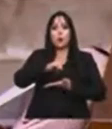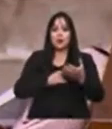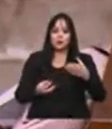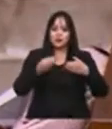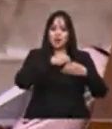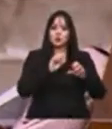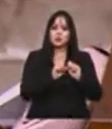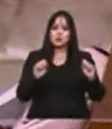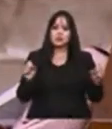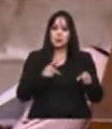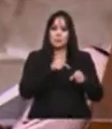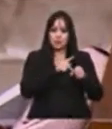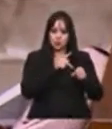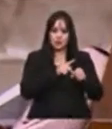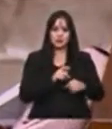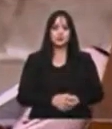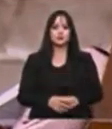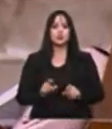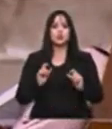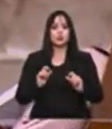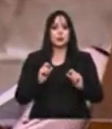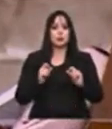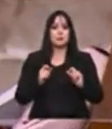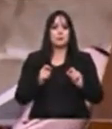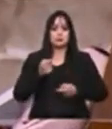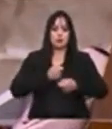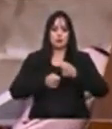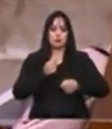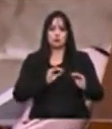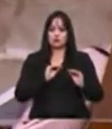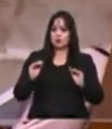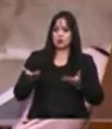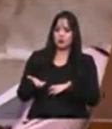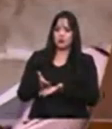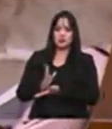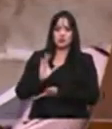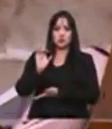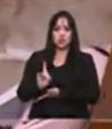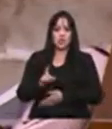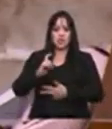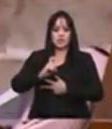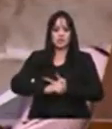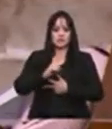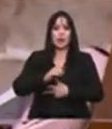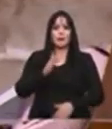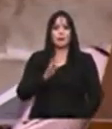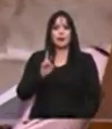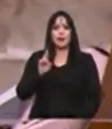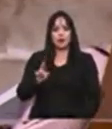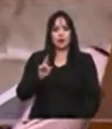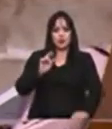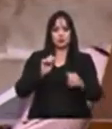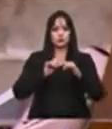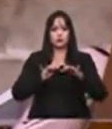do sistema Petrobras de propositura do negócio destinada à aprovação da diretoria executiva da BR